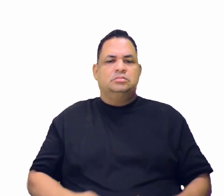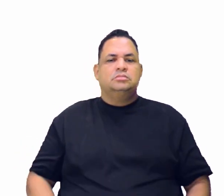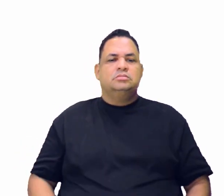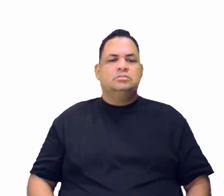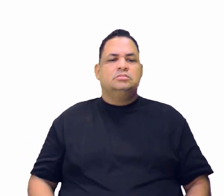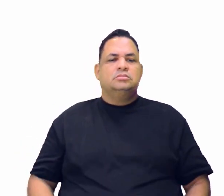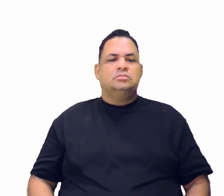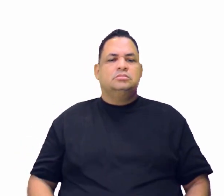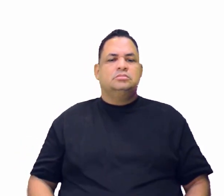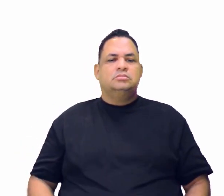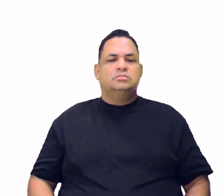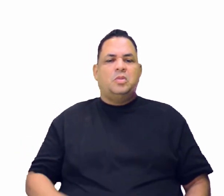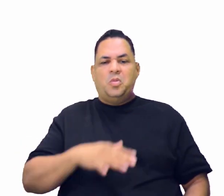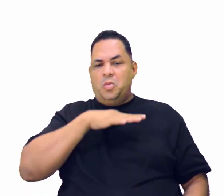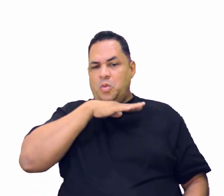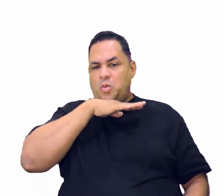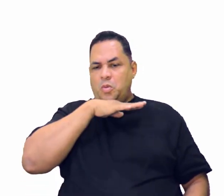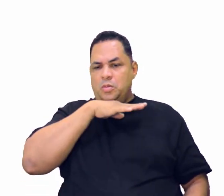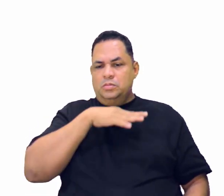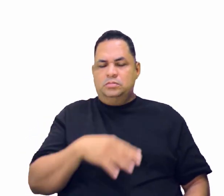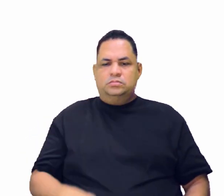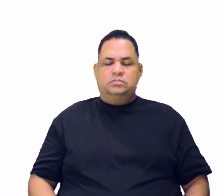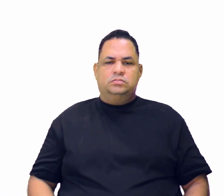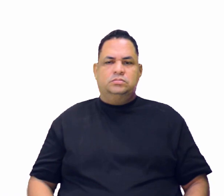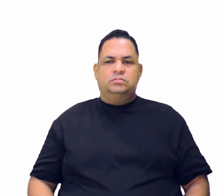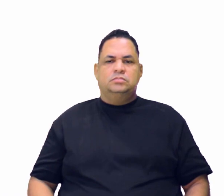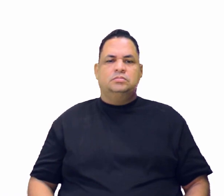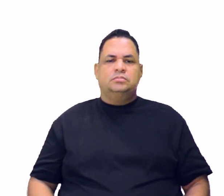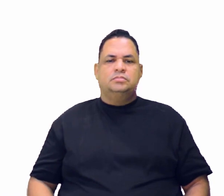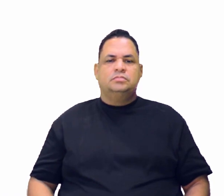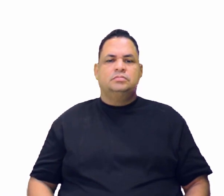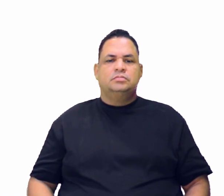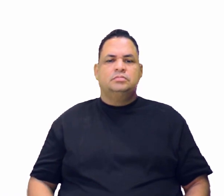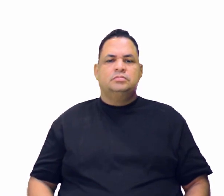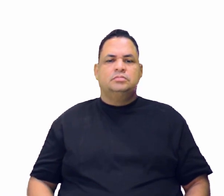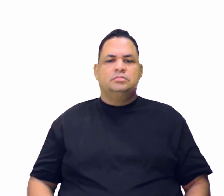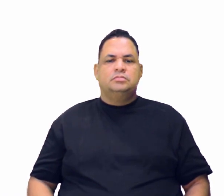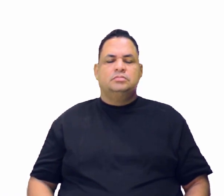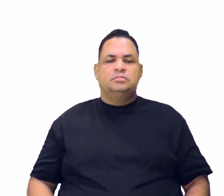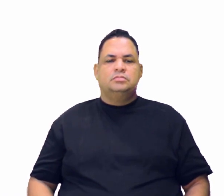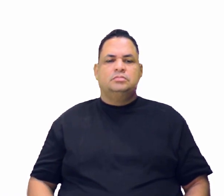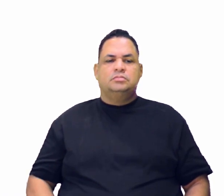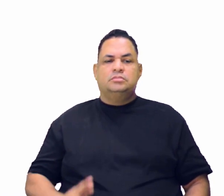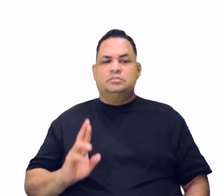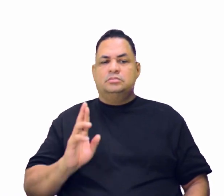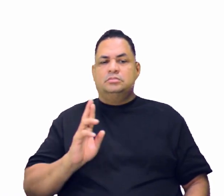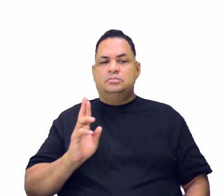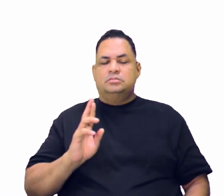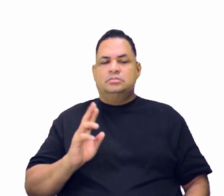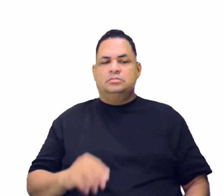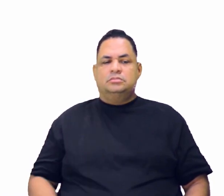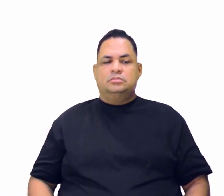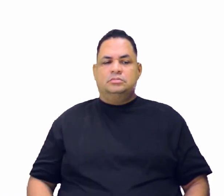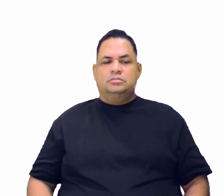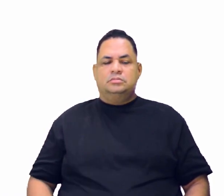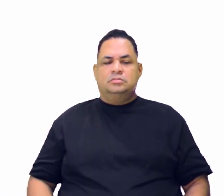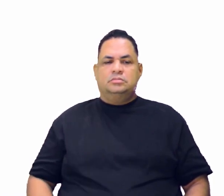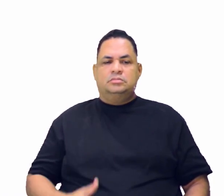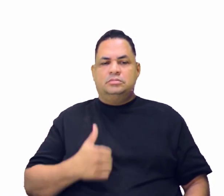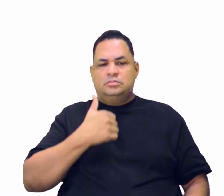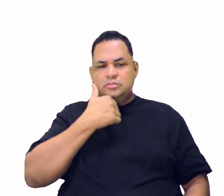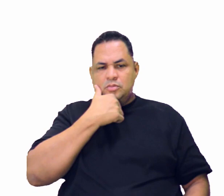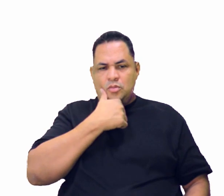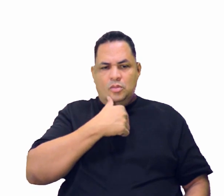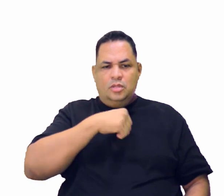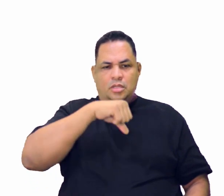malvadas, ruins. Então, ó, quem? Aqui, ó, esse mais